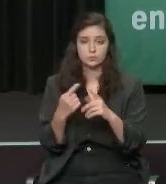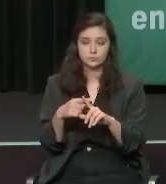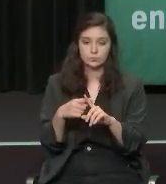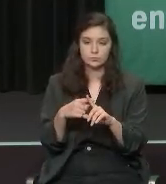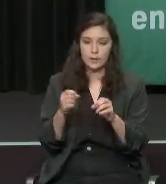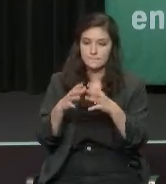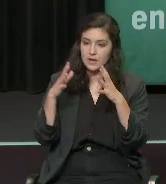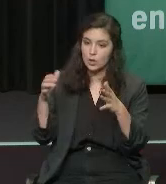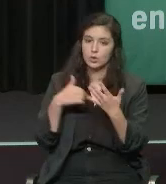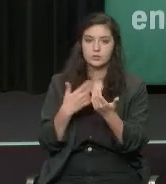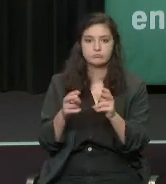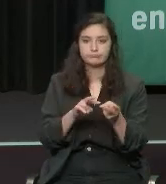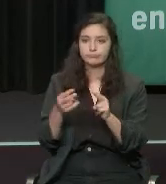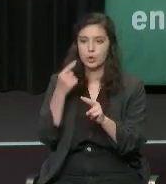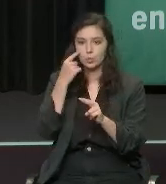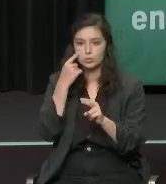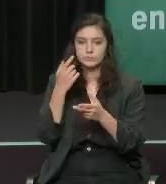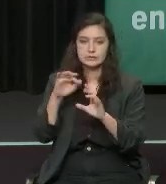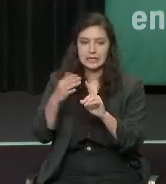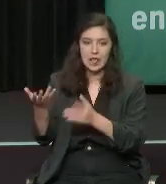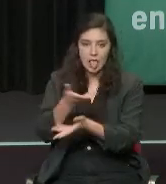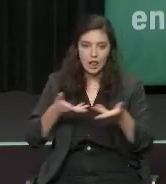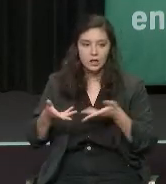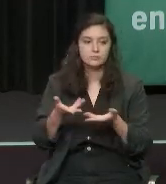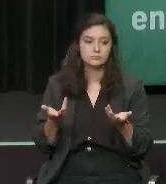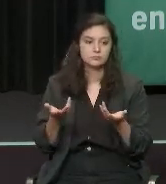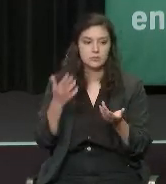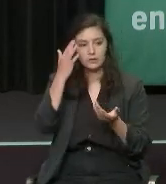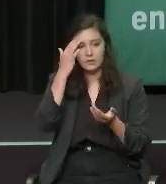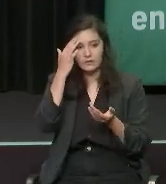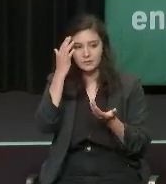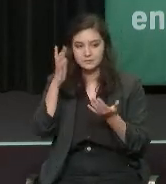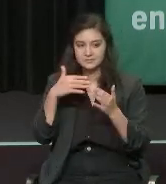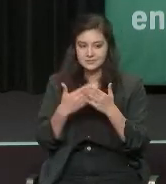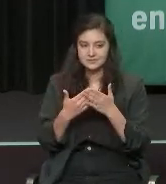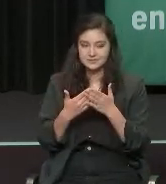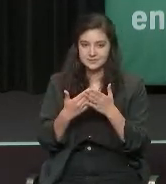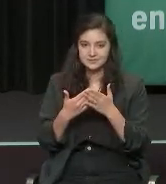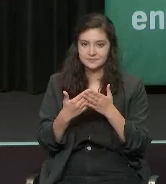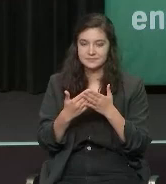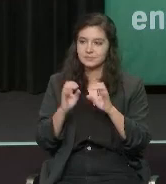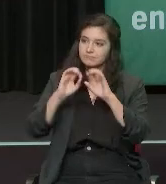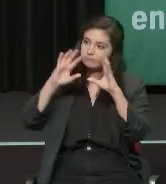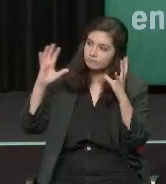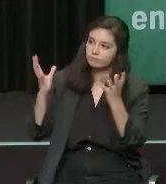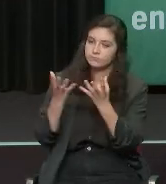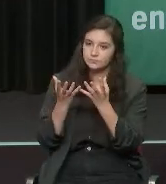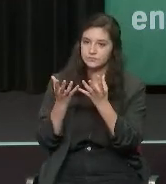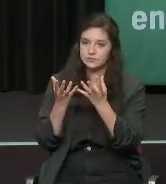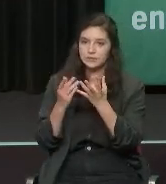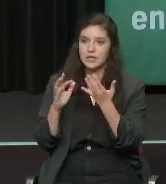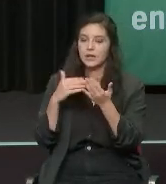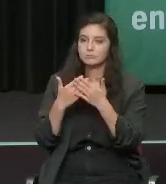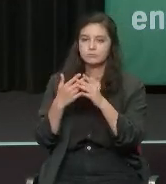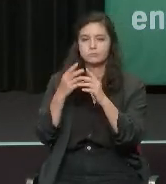mais fácil transferência do conhecimento científico. Perdemos oportunidades de melhorar na standardização e na